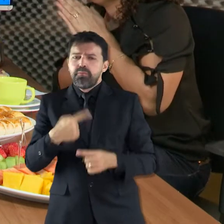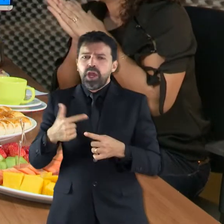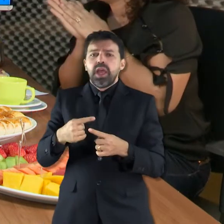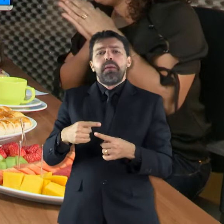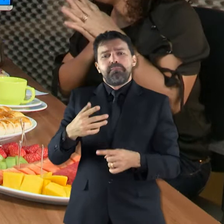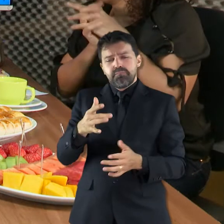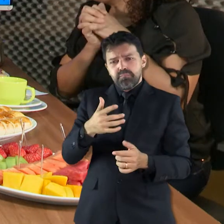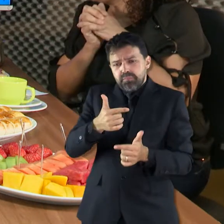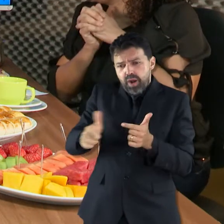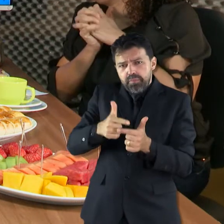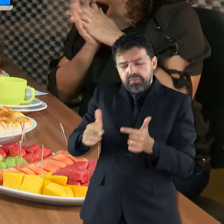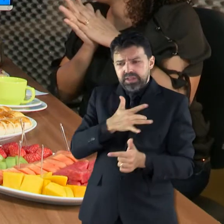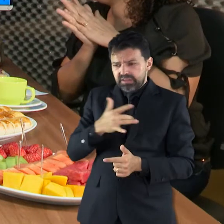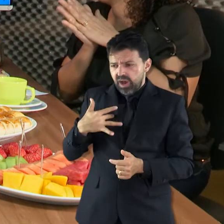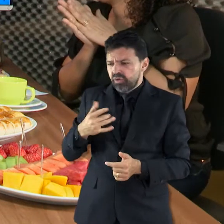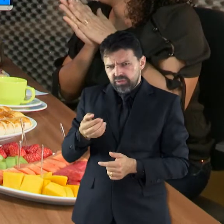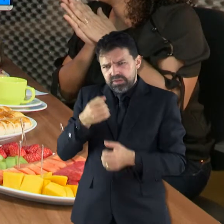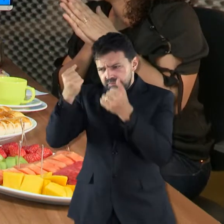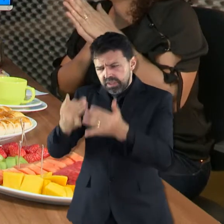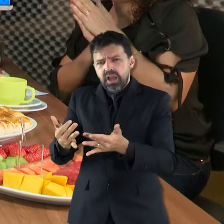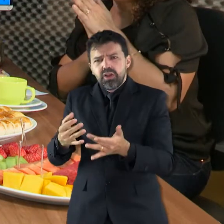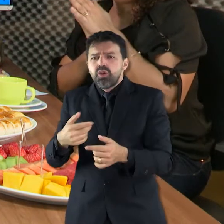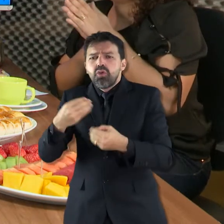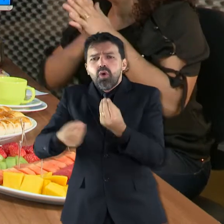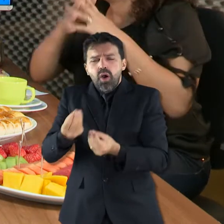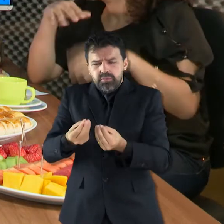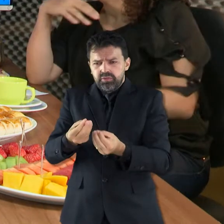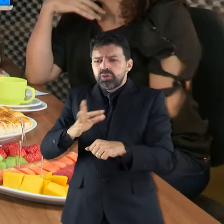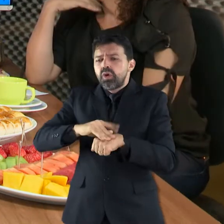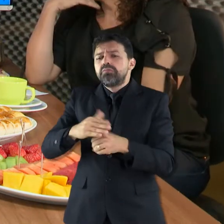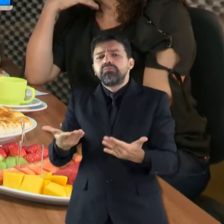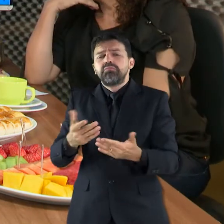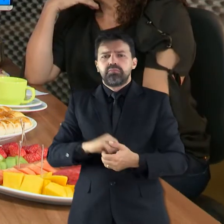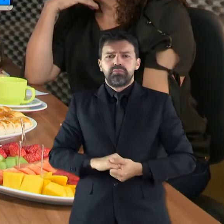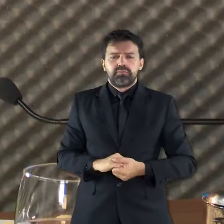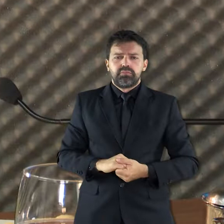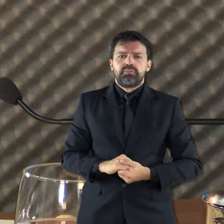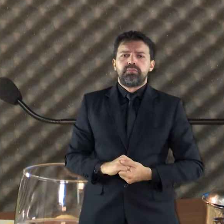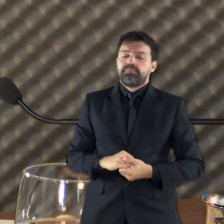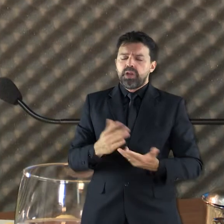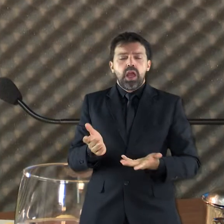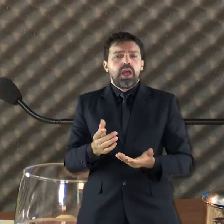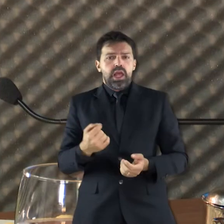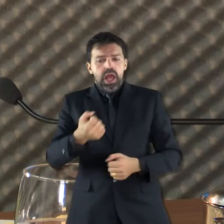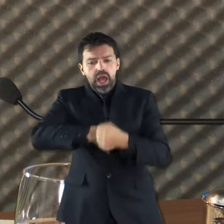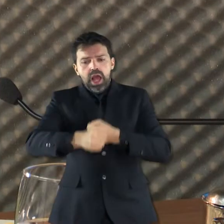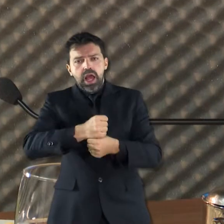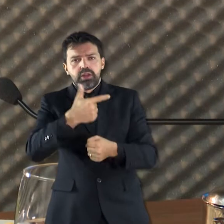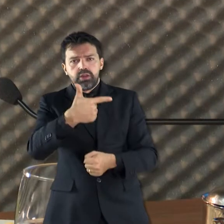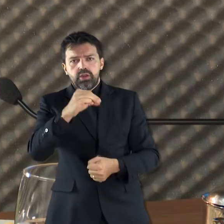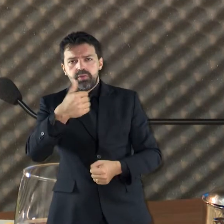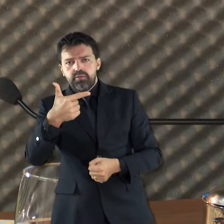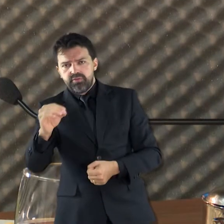saúde. Você poderia falar um pouquinho pra gente desse problema de saúde? Todo mundo pensa tranquilo. Em 2020,